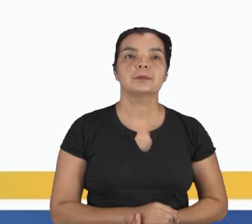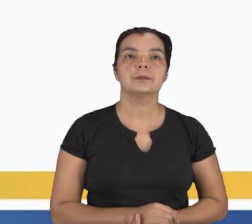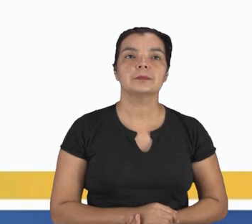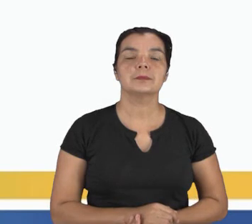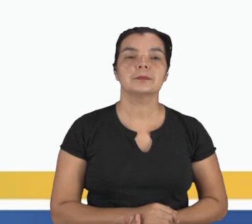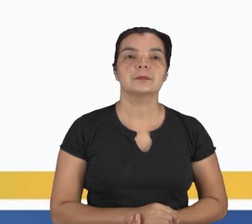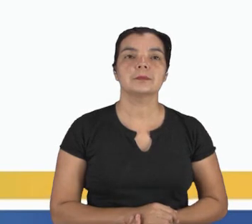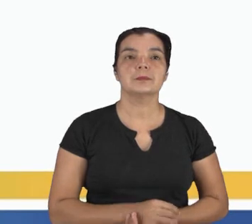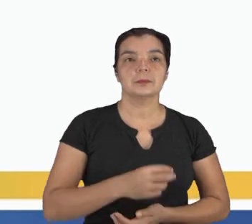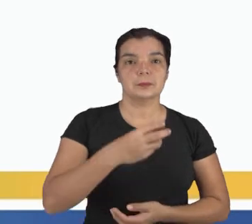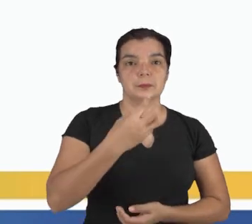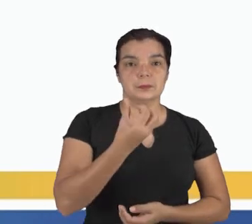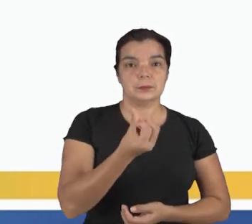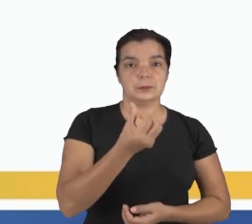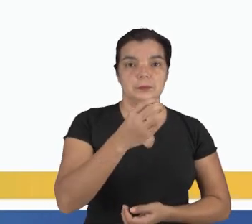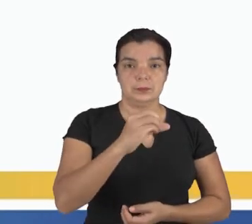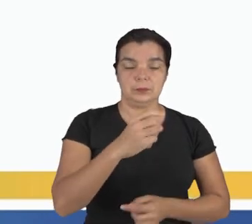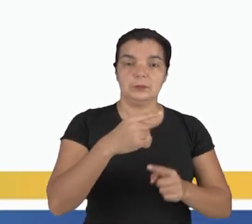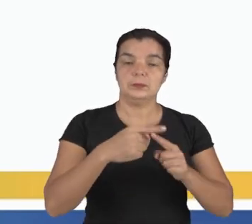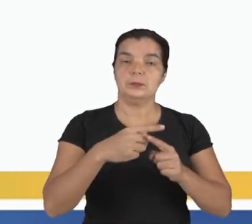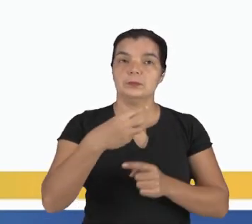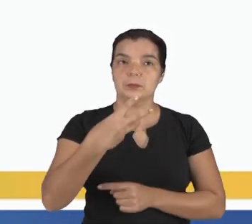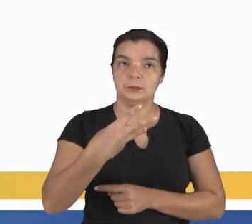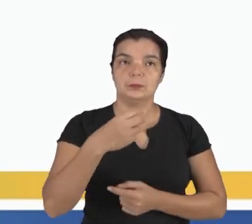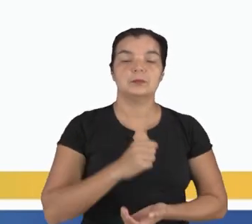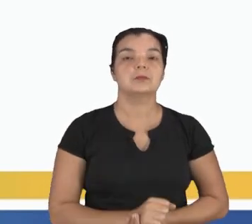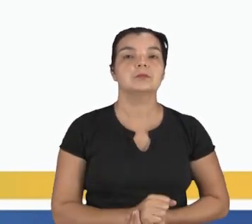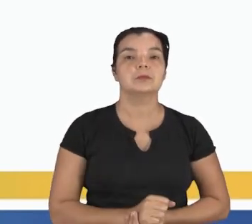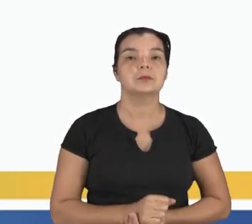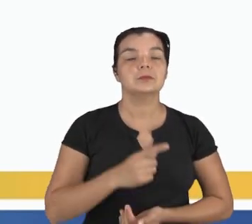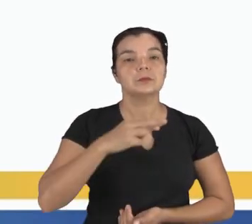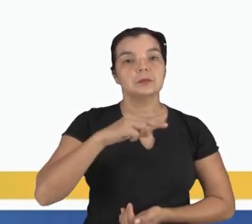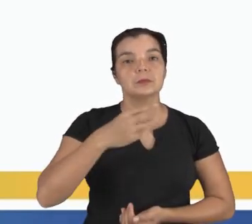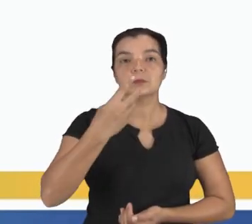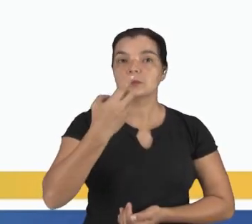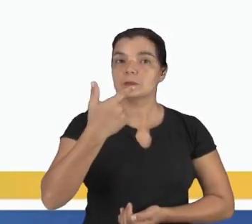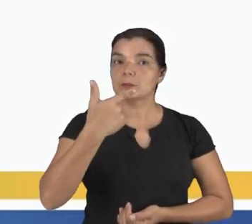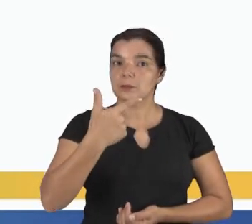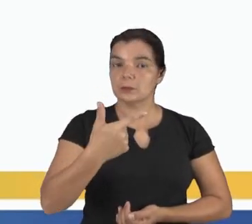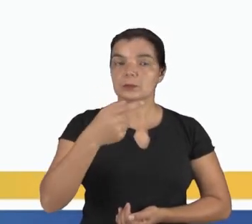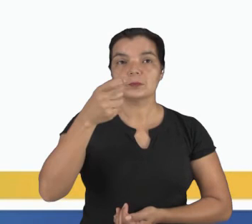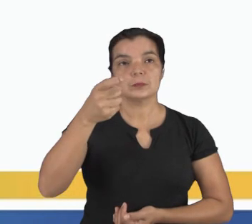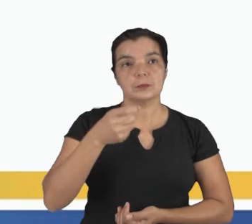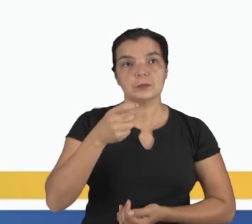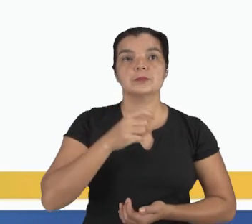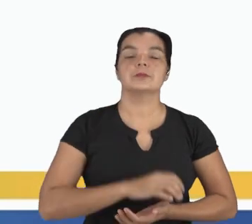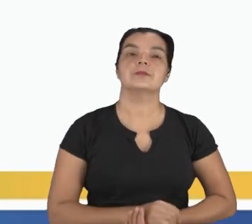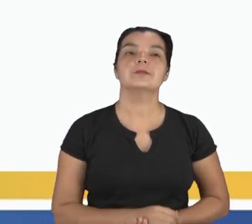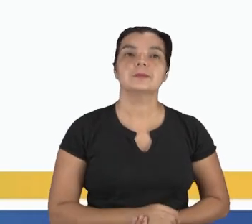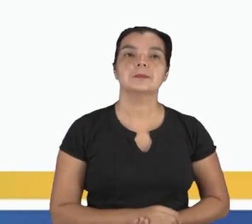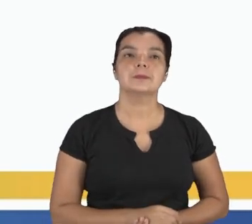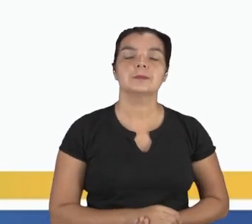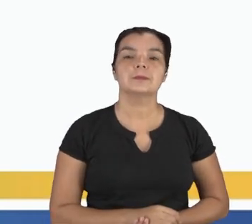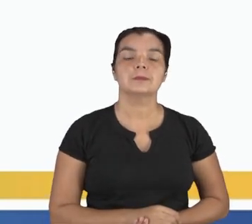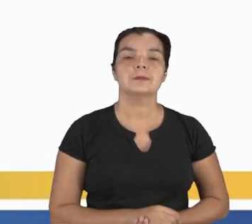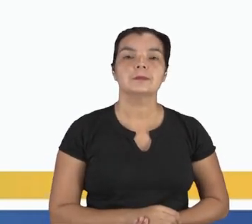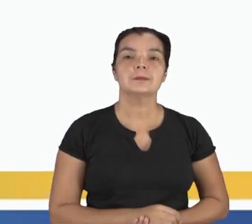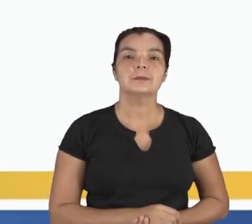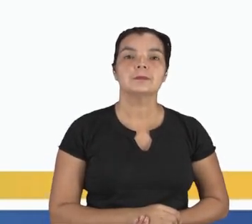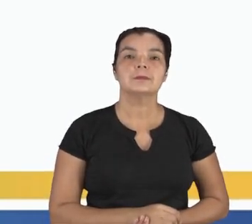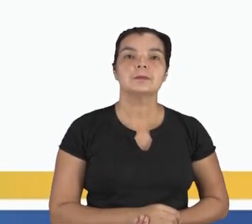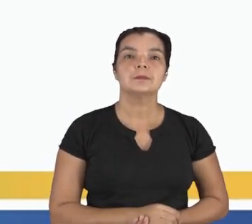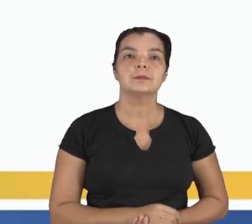Então vamos lá. Então vai ficar 60 vezes 3, que é igual a 2 vezes x. Seria